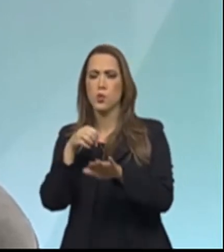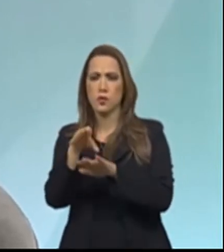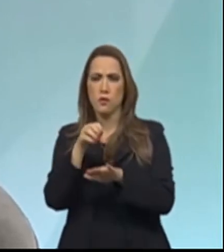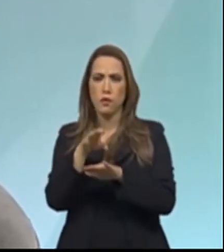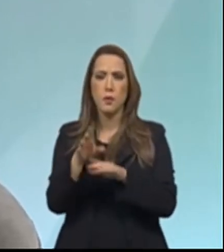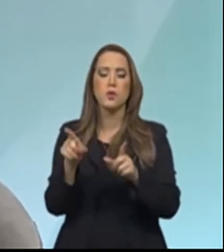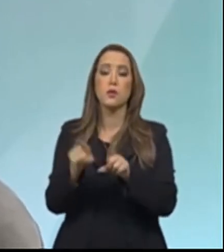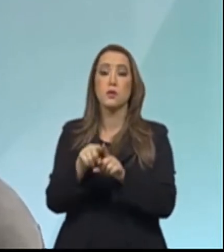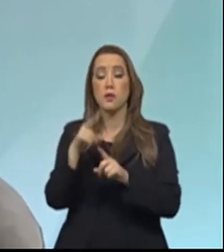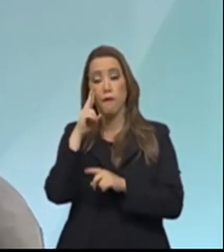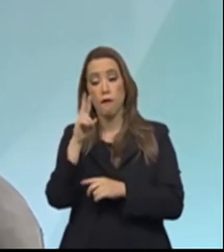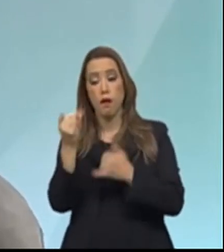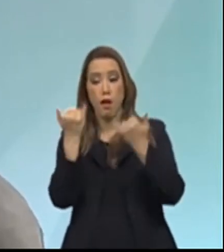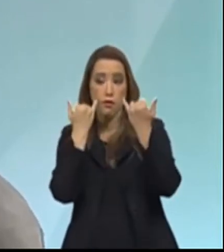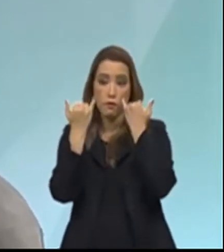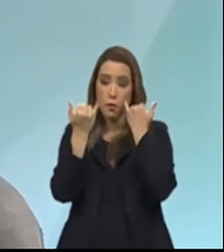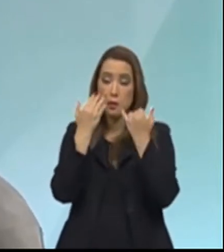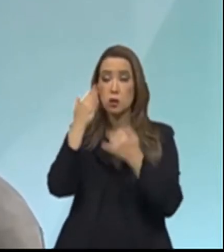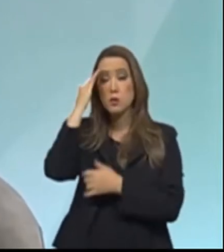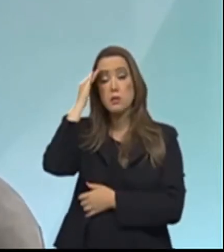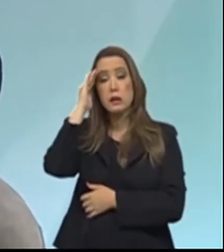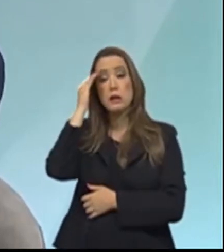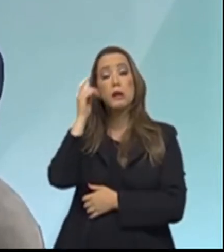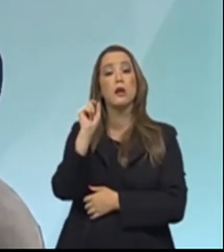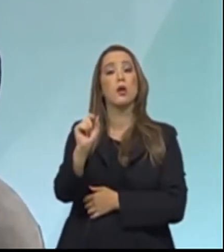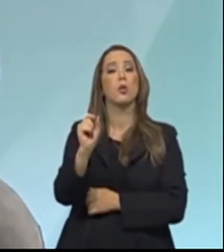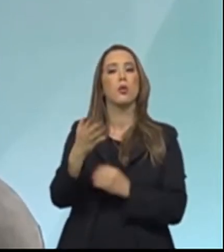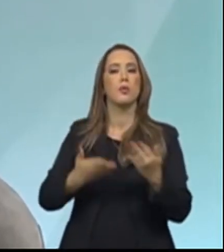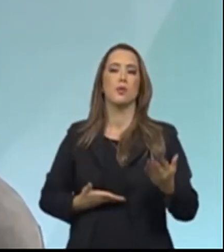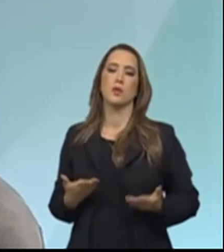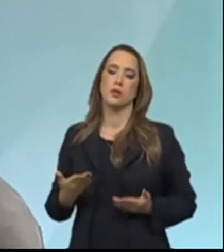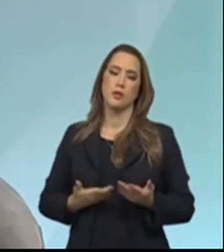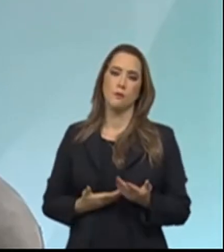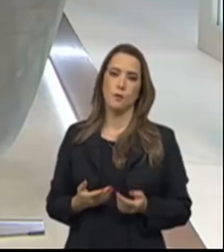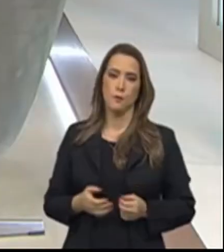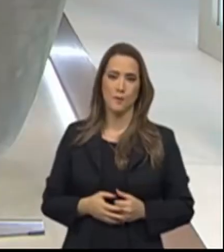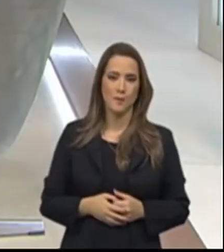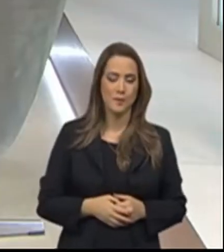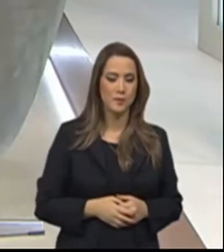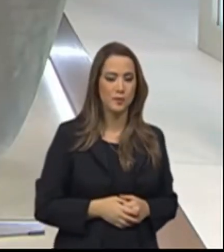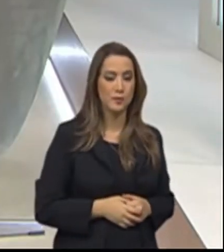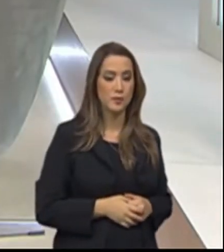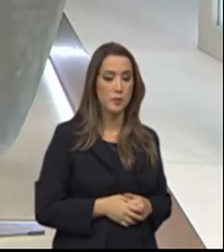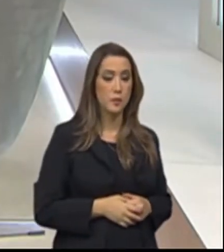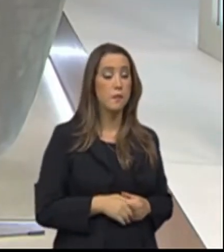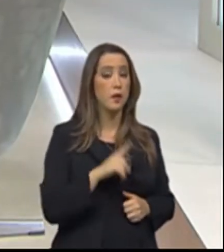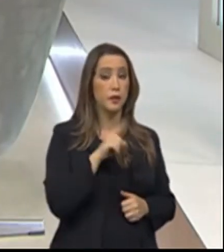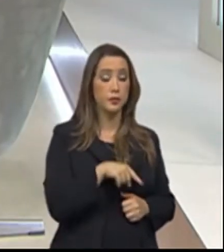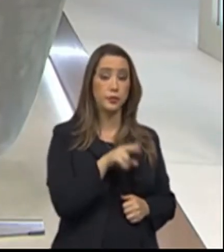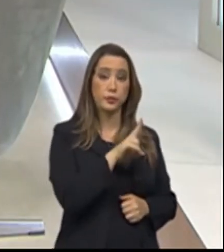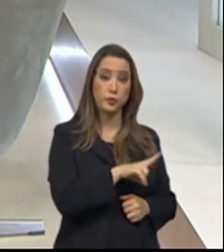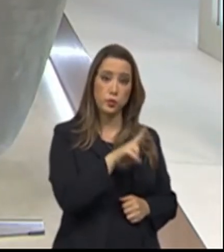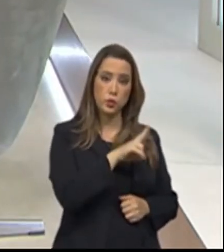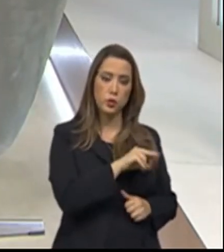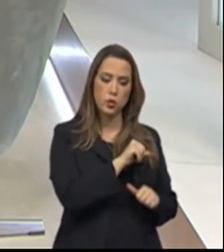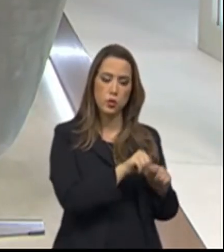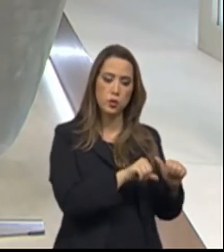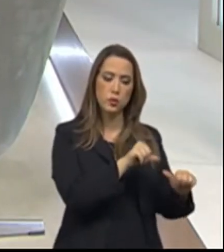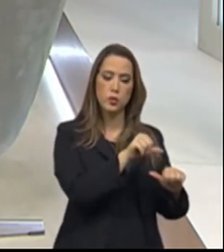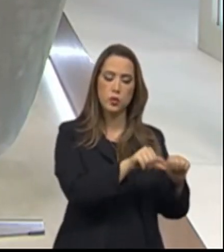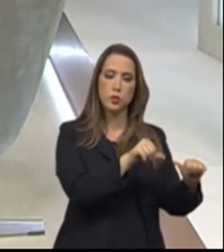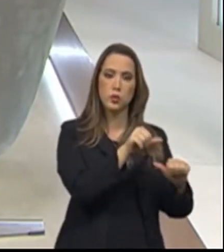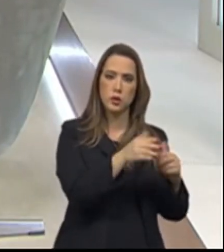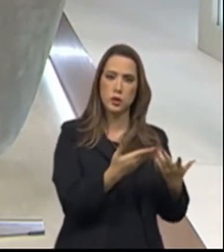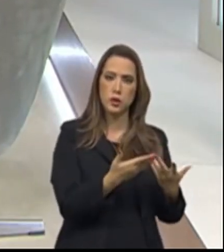público-alvo concluiu sua universidade então a gente dispara um e-mail alertando você sabia que tem direito